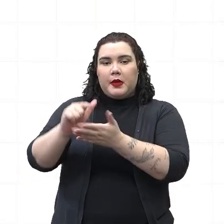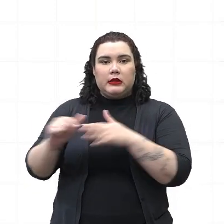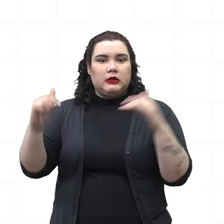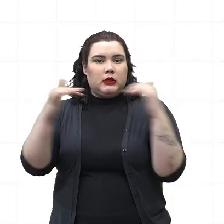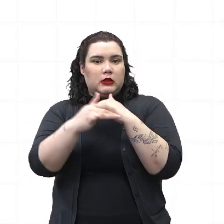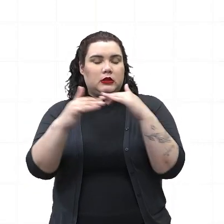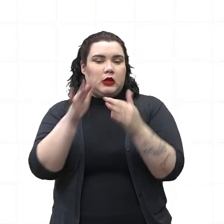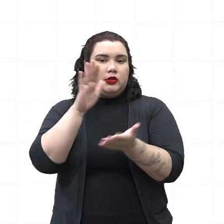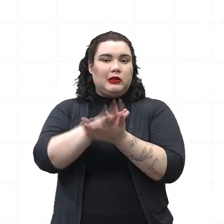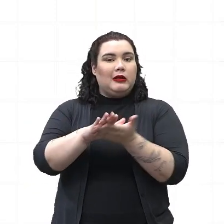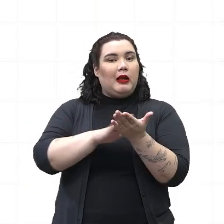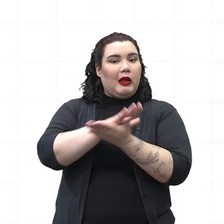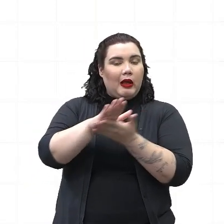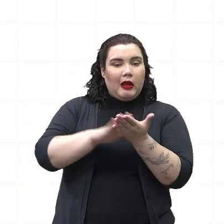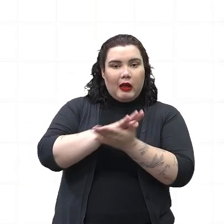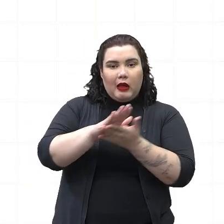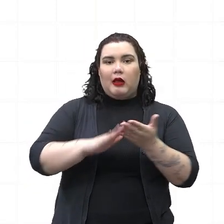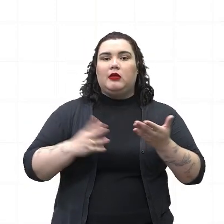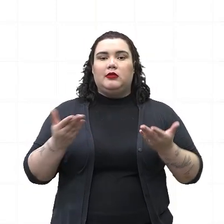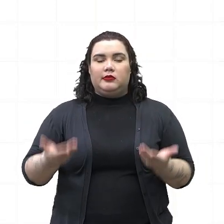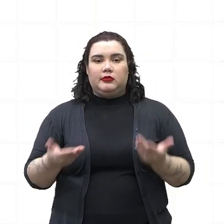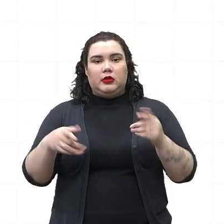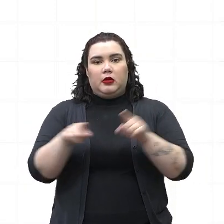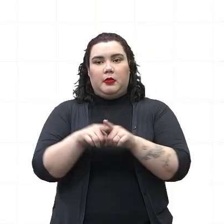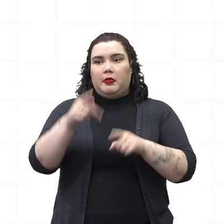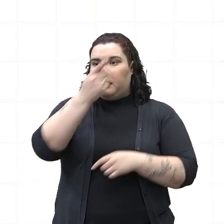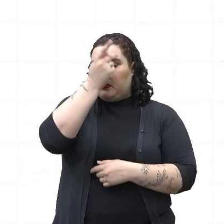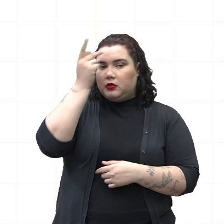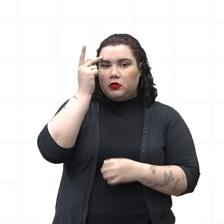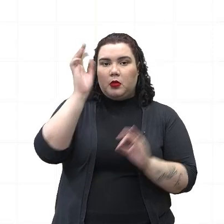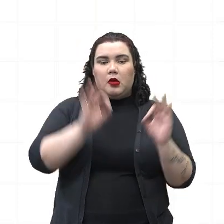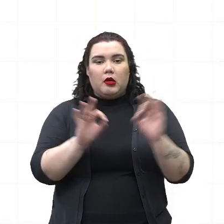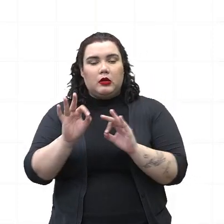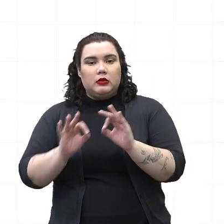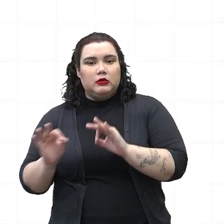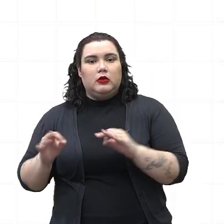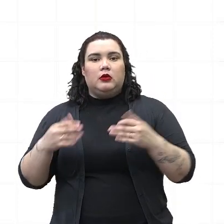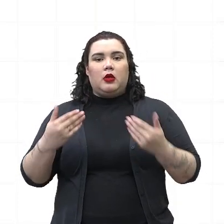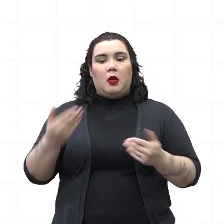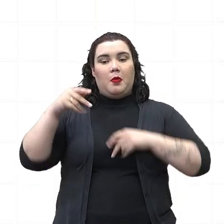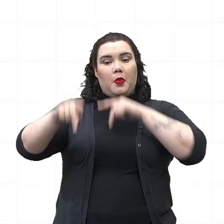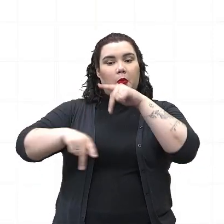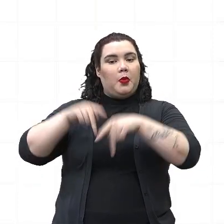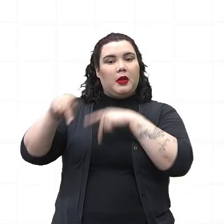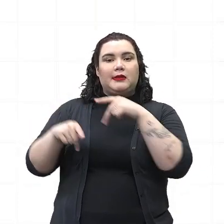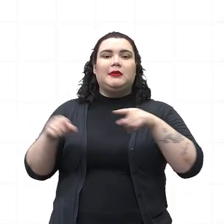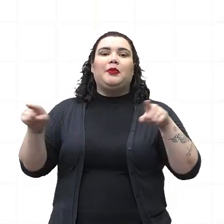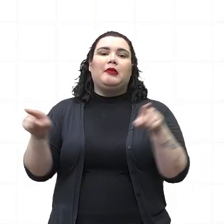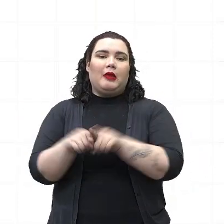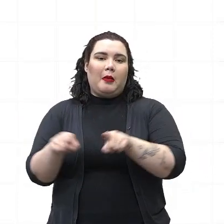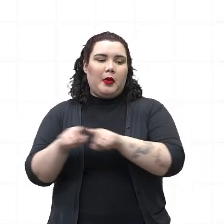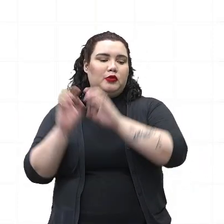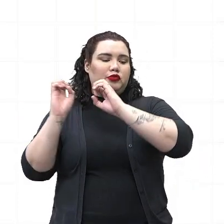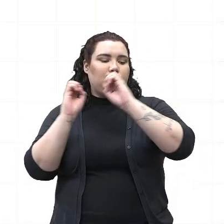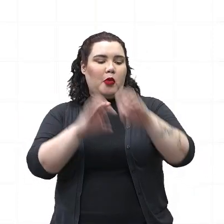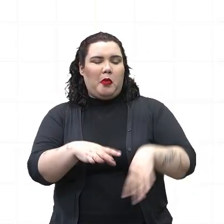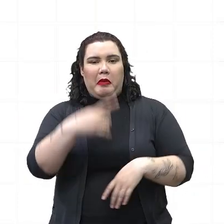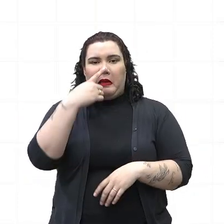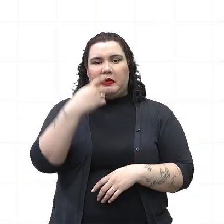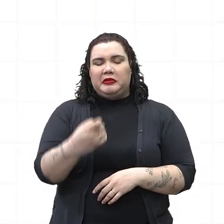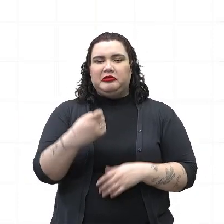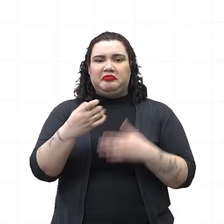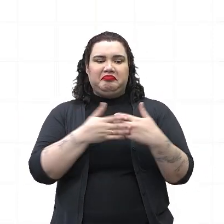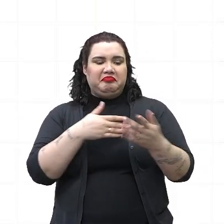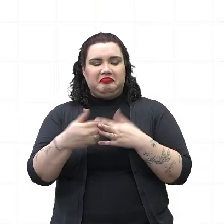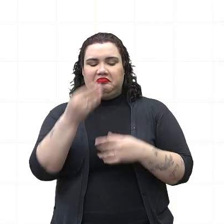limpeza urbana não está sendo feita também ali, pessoas para organizar. A própria população também, né, joga lixo no chão mesmo, não está